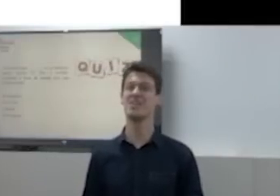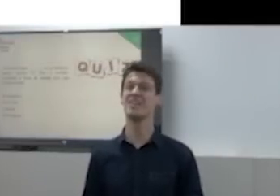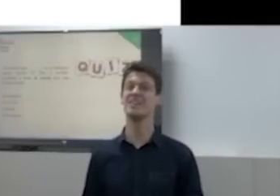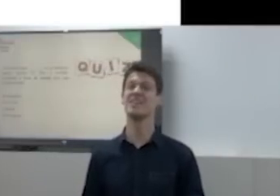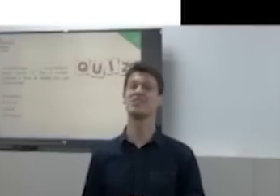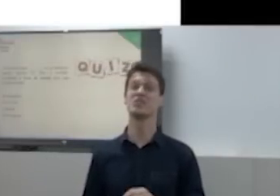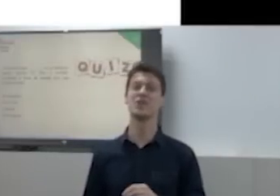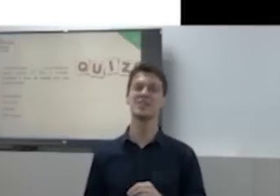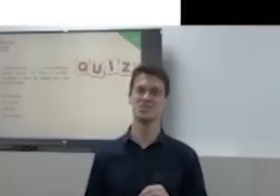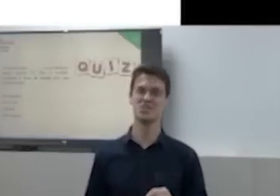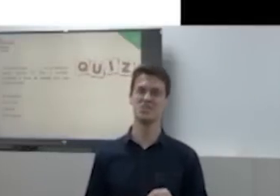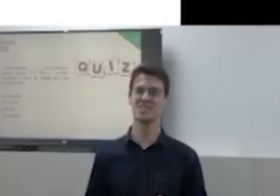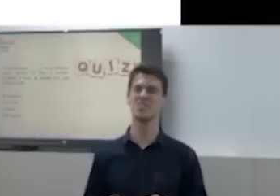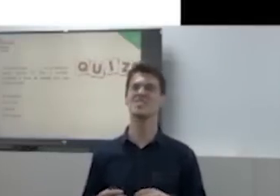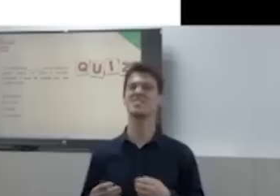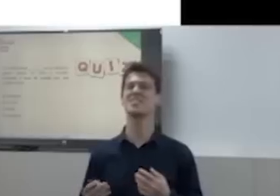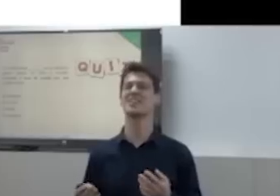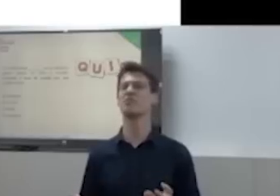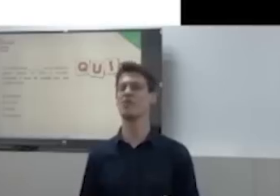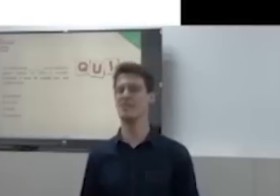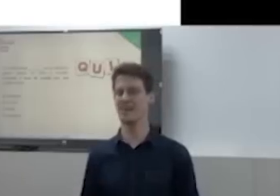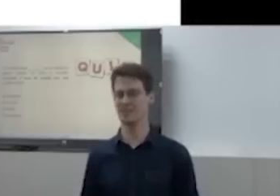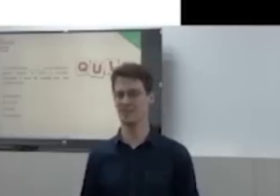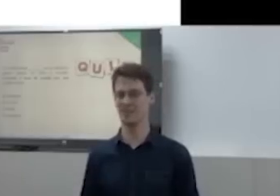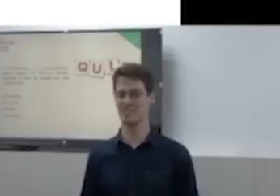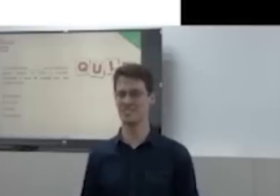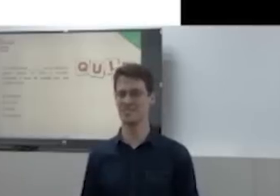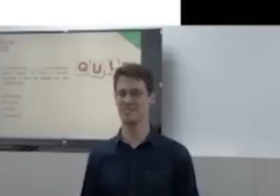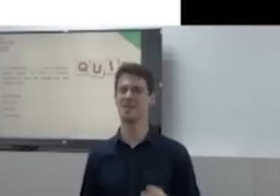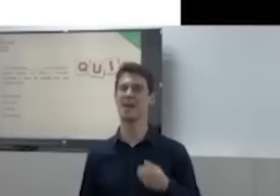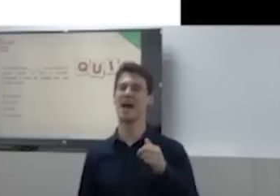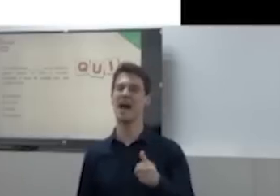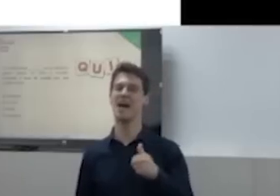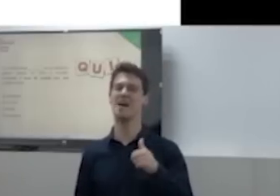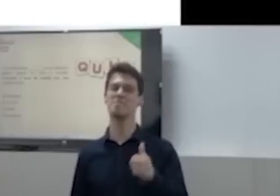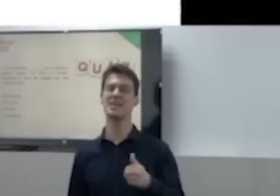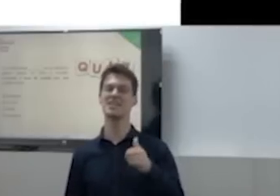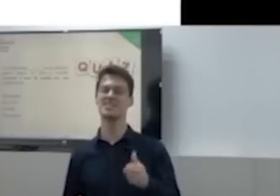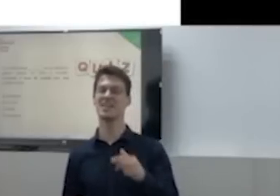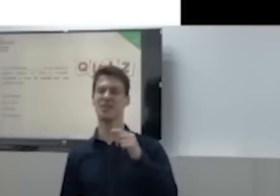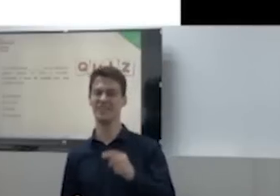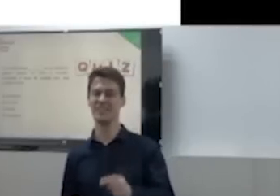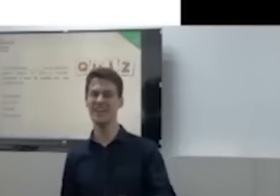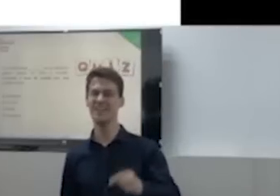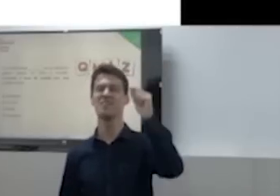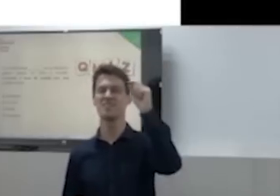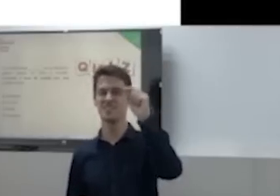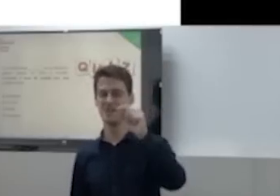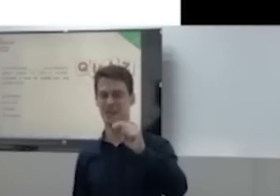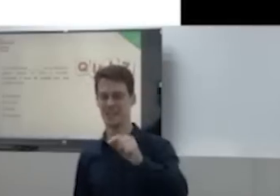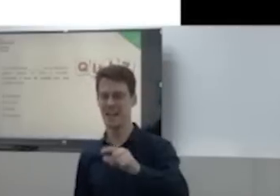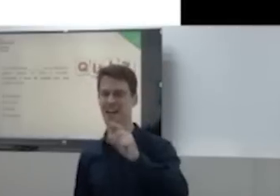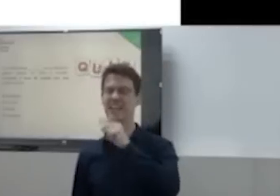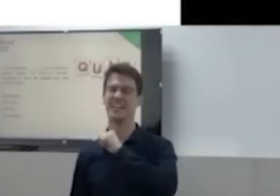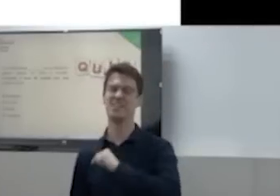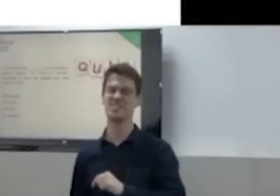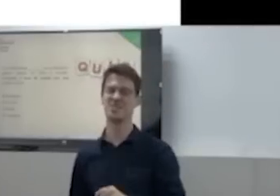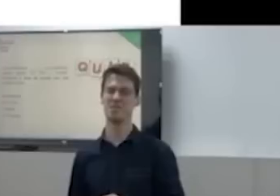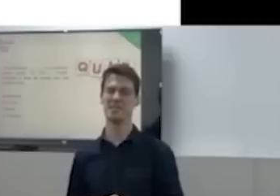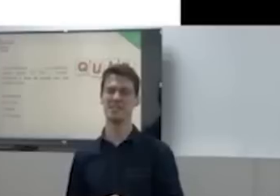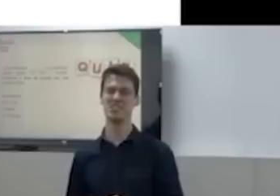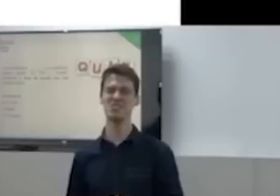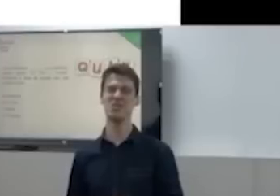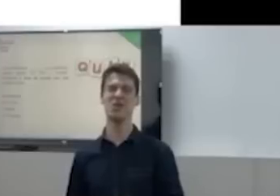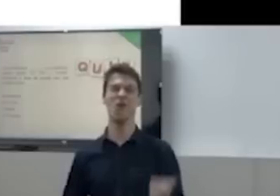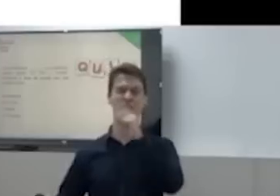eu conseguiria ver todas as constelações, que formato que fosse. A, B, C ou D, você vai marcar